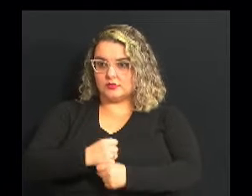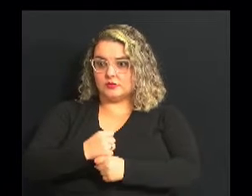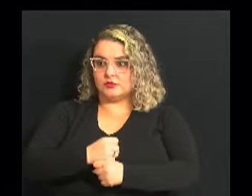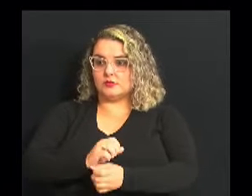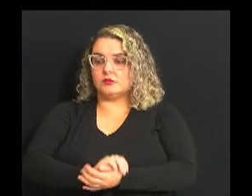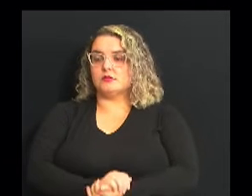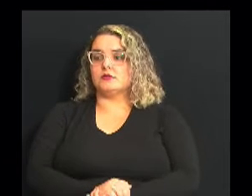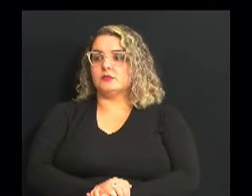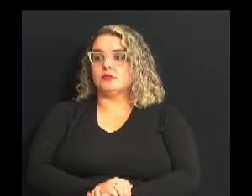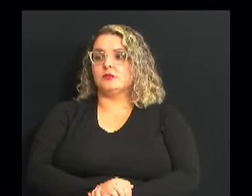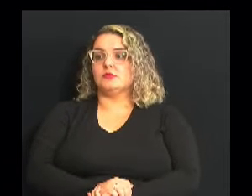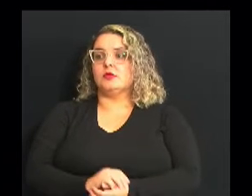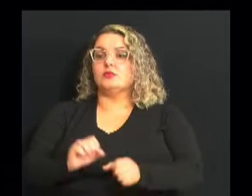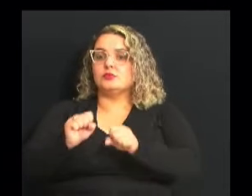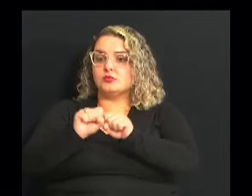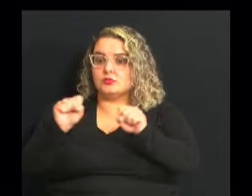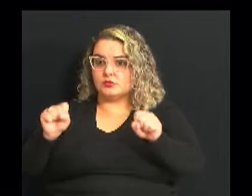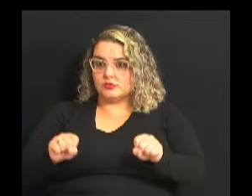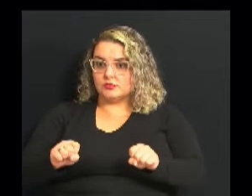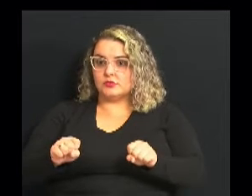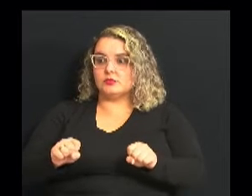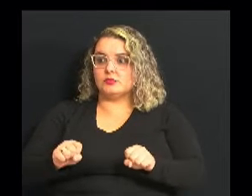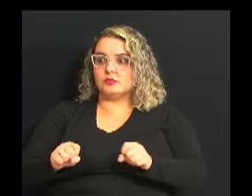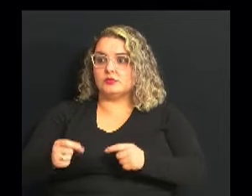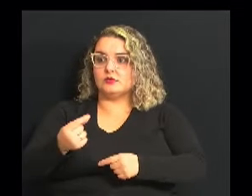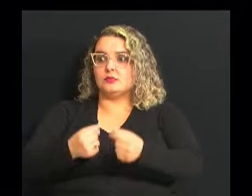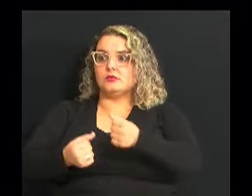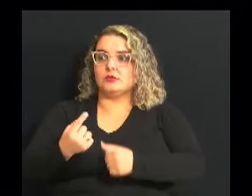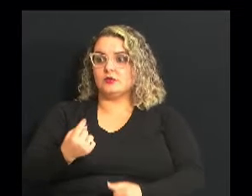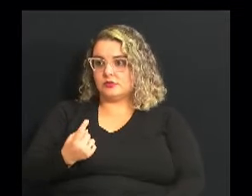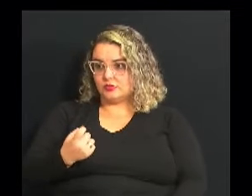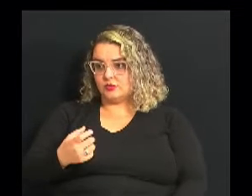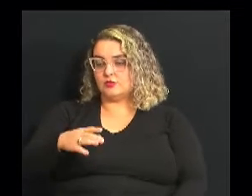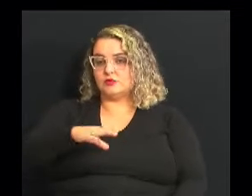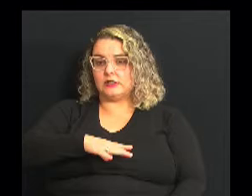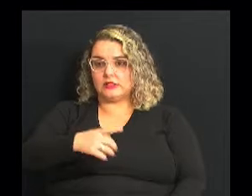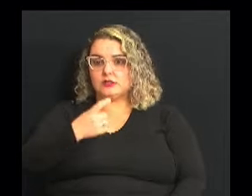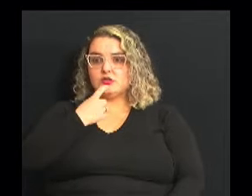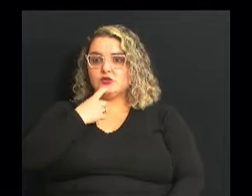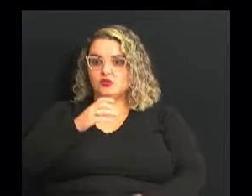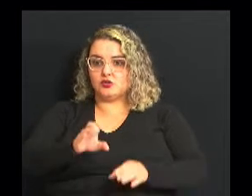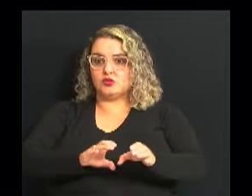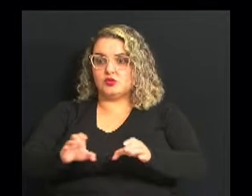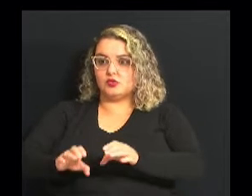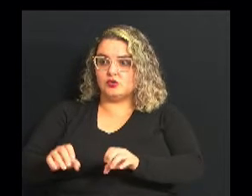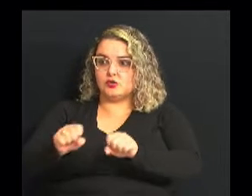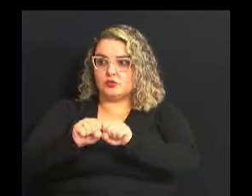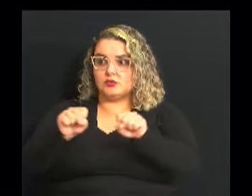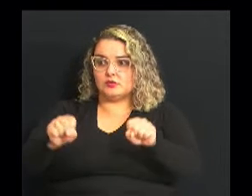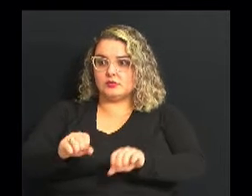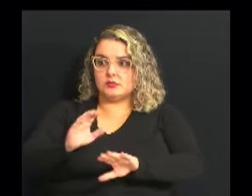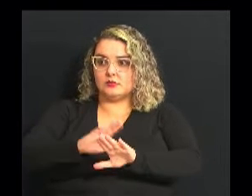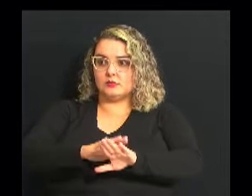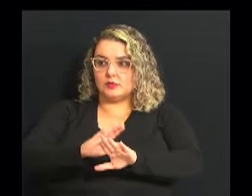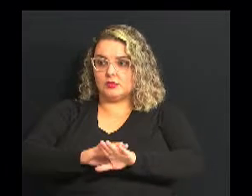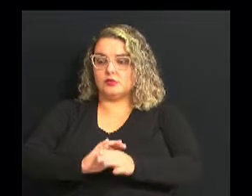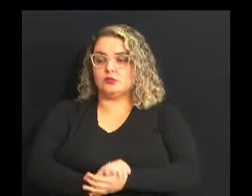Instaurou um sistema de financeiro único no município, né? No qual a coordenadoria de sistemas atua,